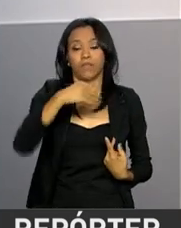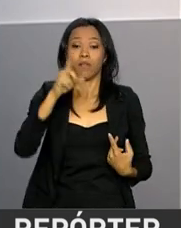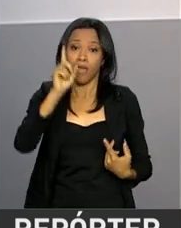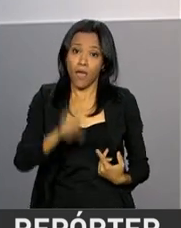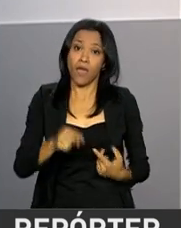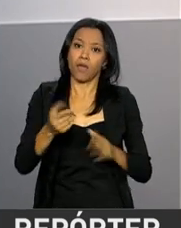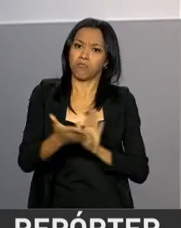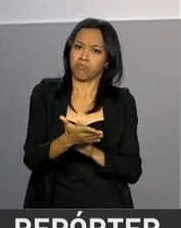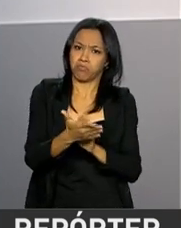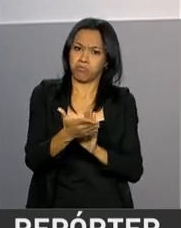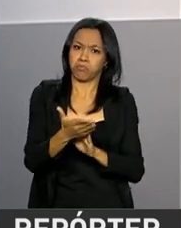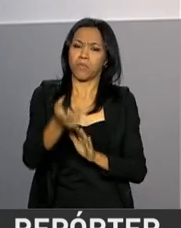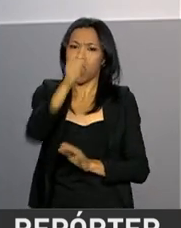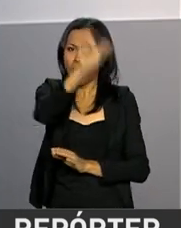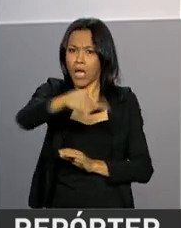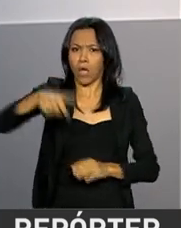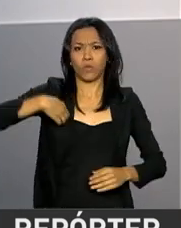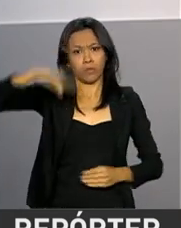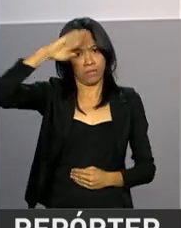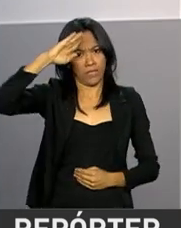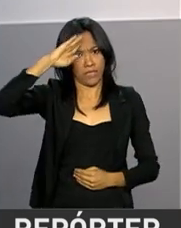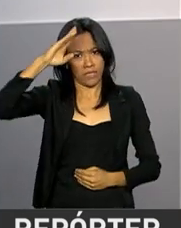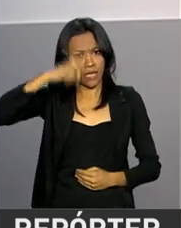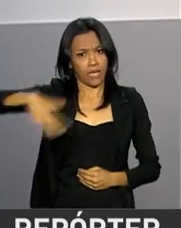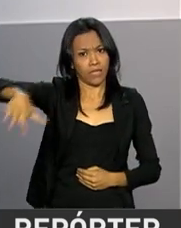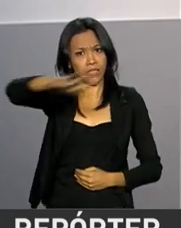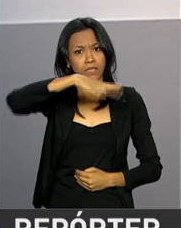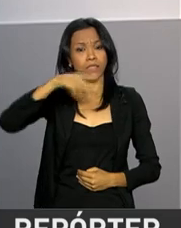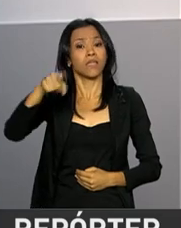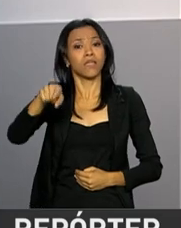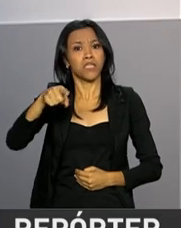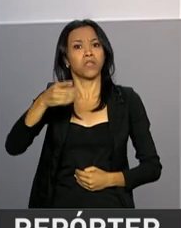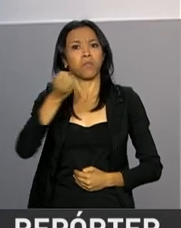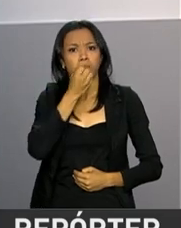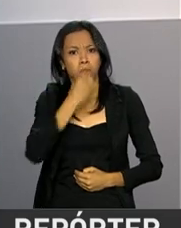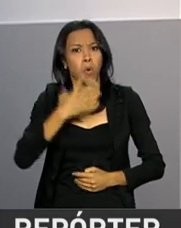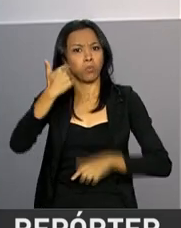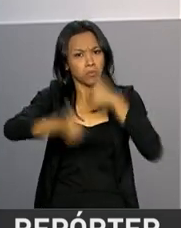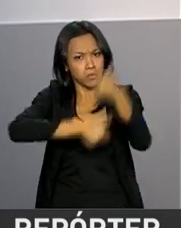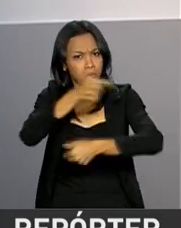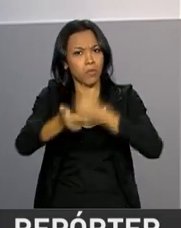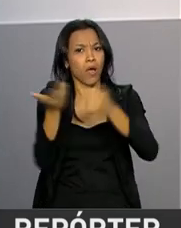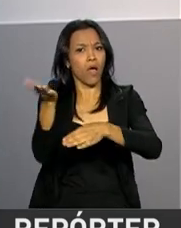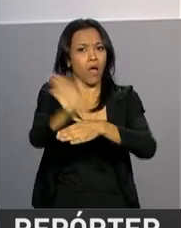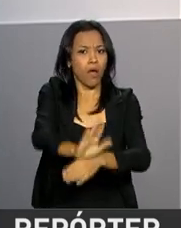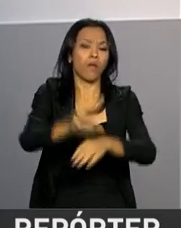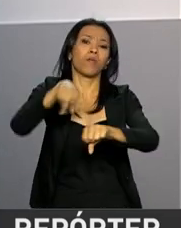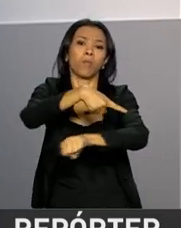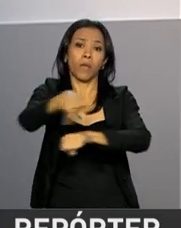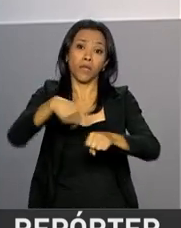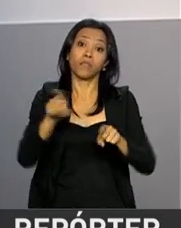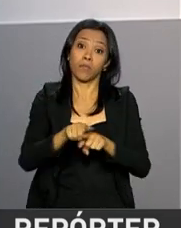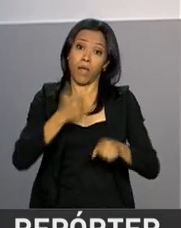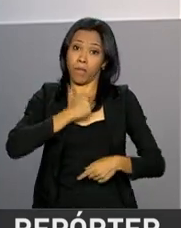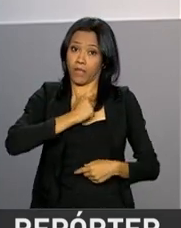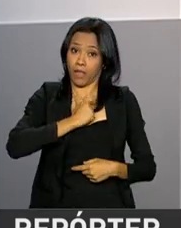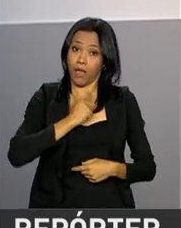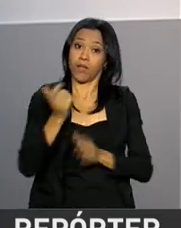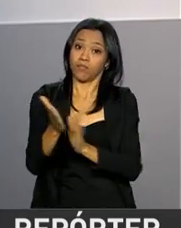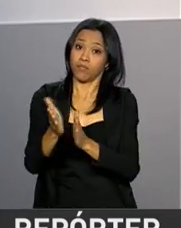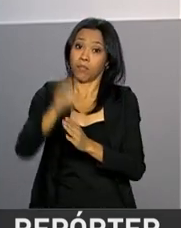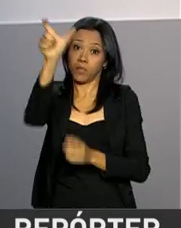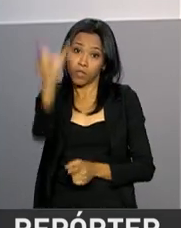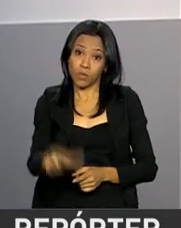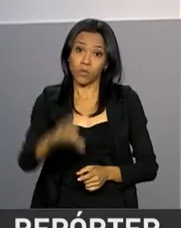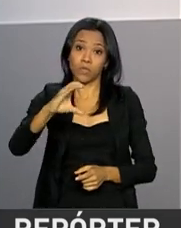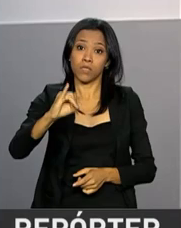reconhecimento aos militares da força aérea brasileira que prestaram notáveis serviços ao país a medalha homenageia também personalidades